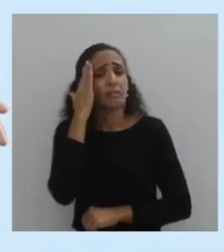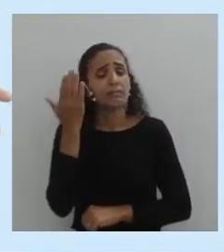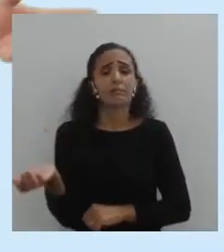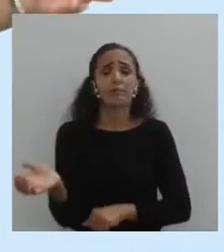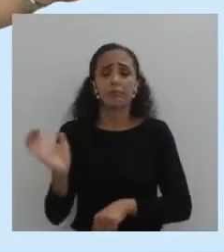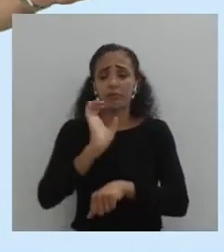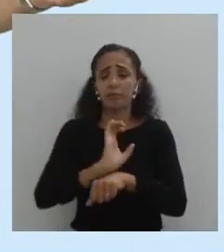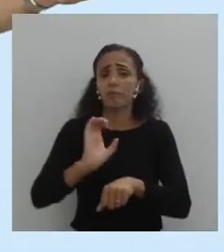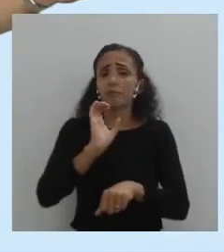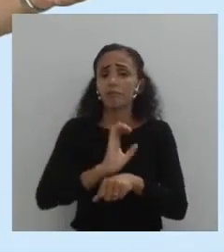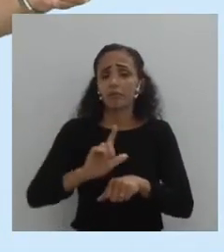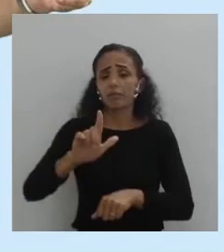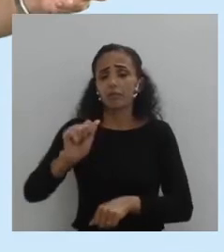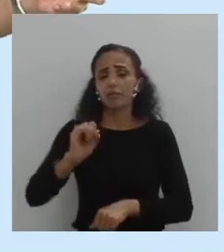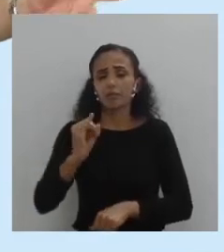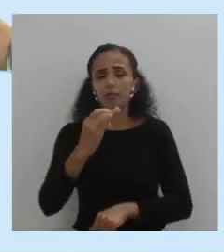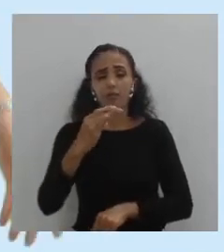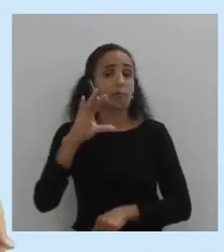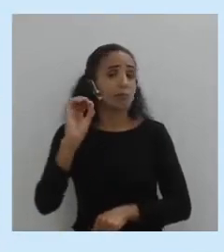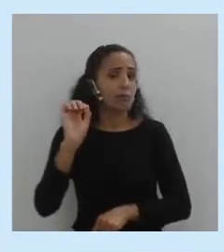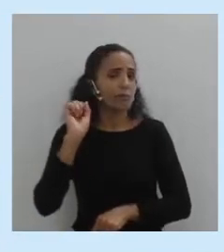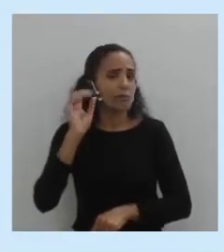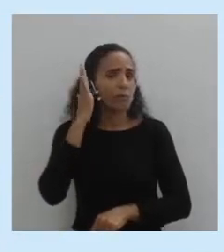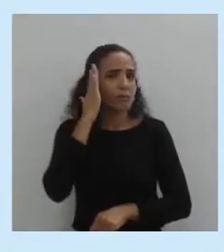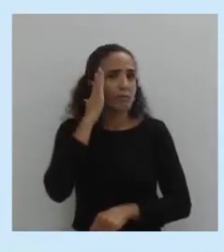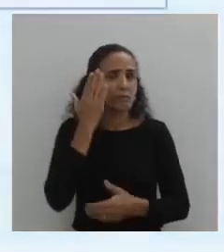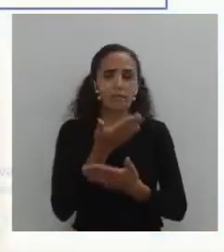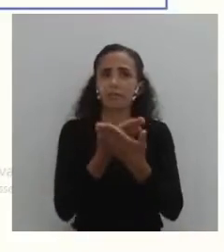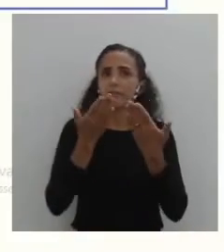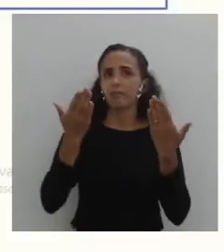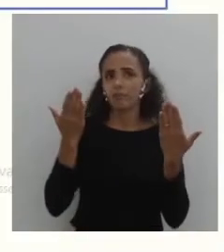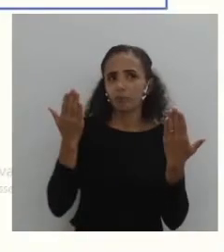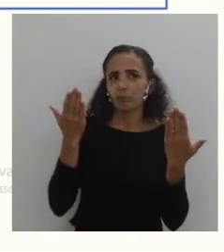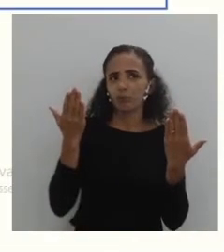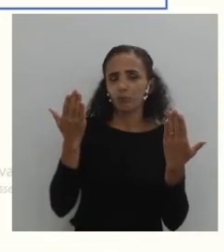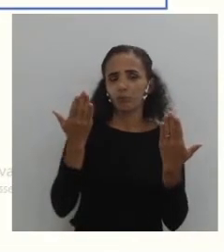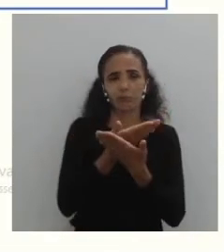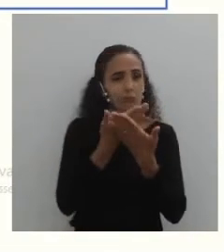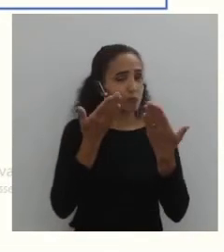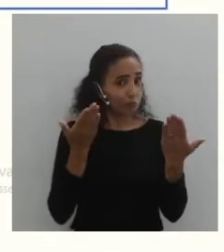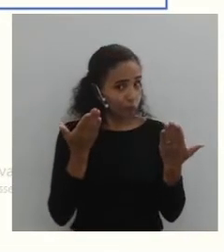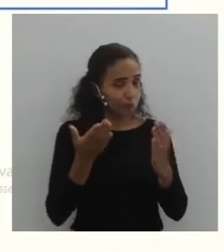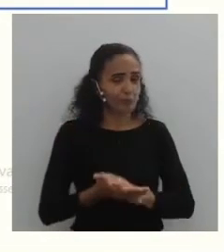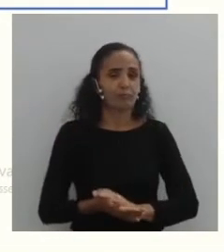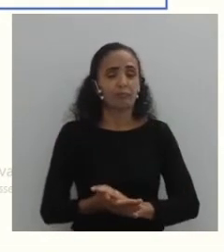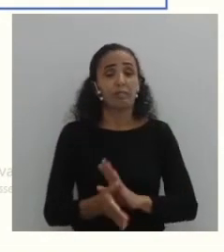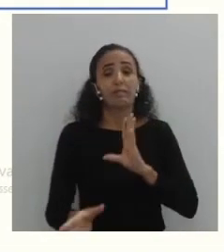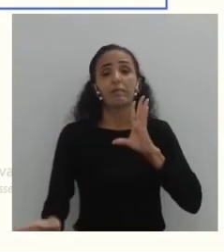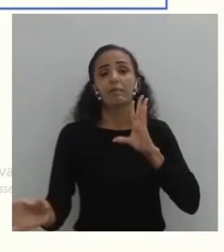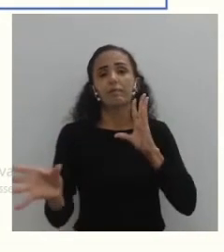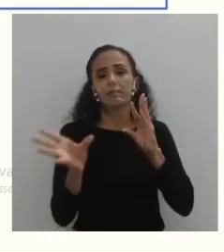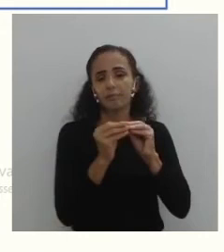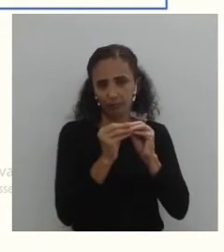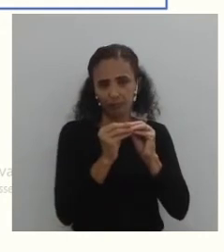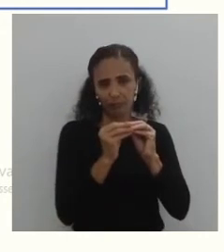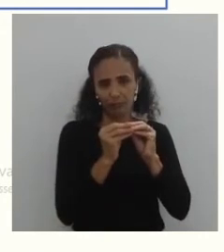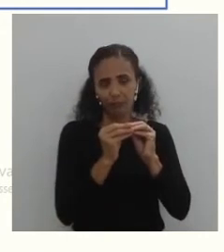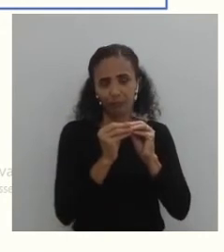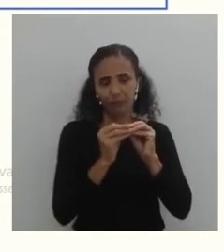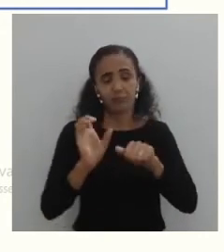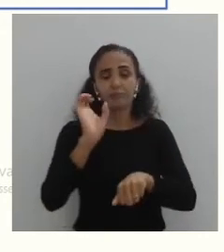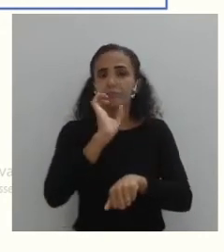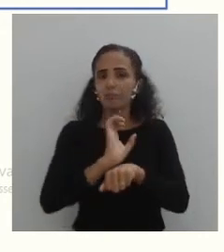laico. E agora, para finalizar, olhem para a tela e vamos ver essa mensagem. Em suma, o